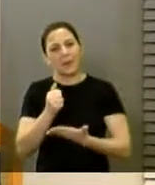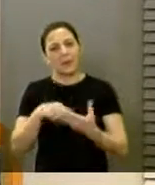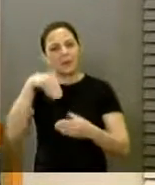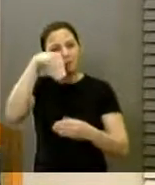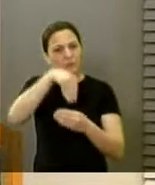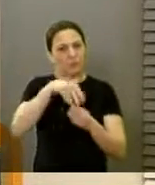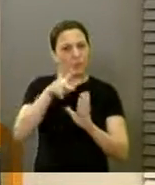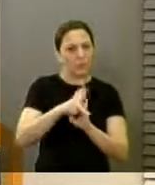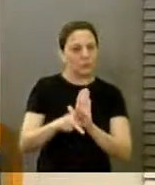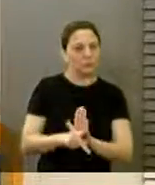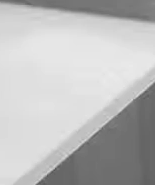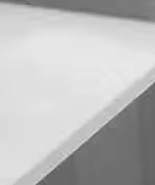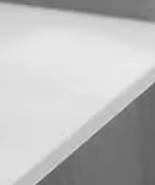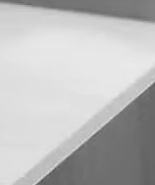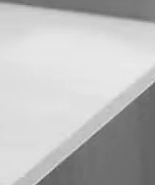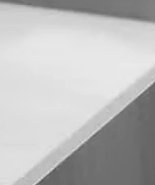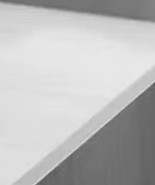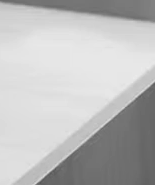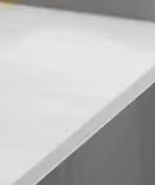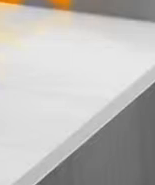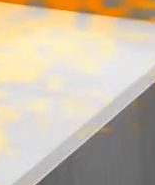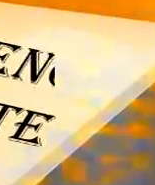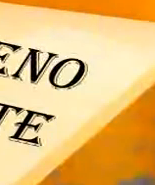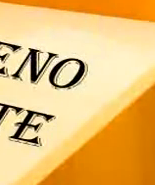seus projetos muito obrigado boa noite